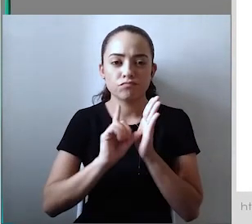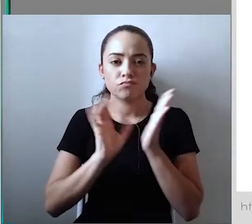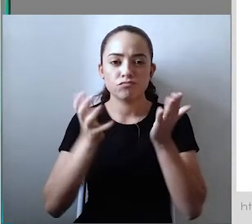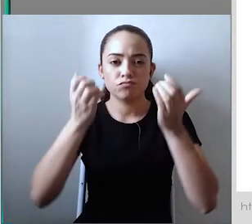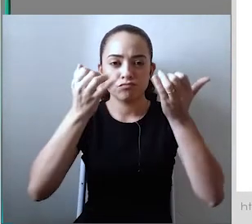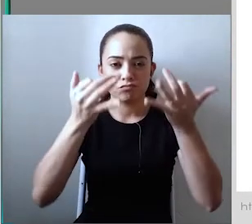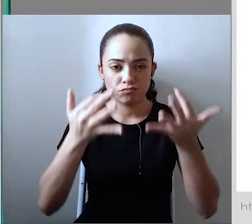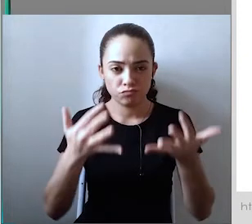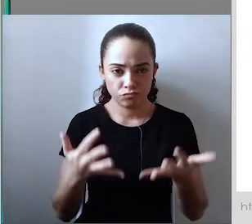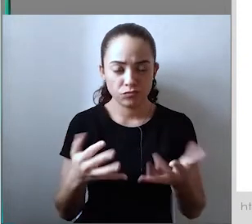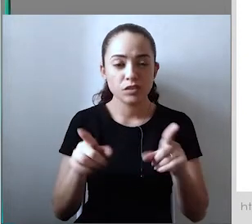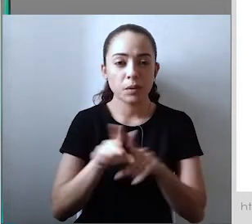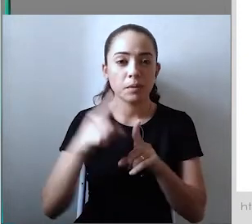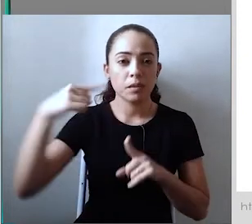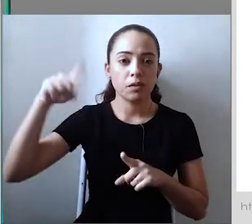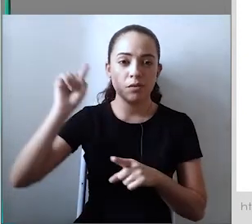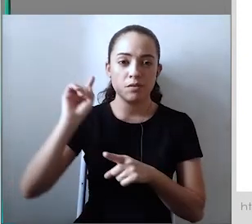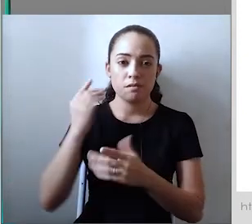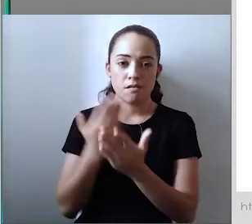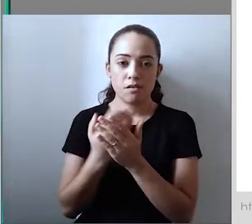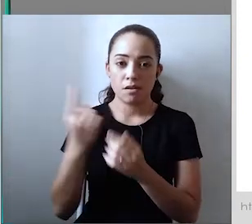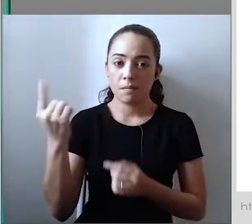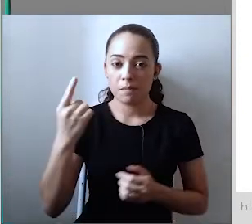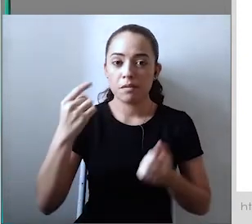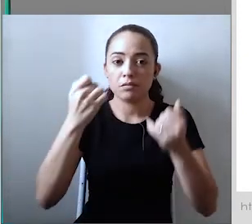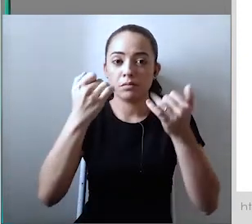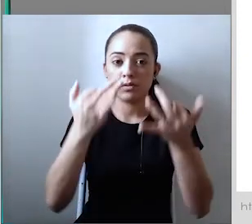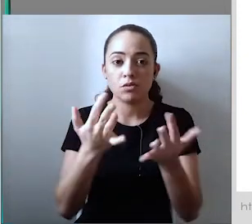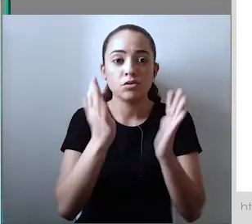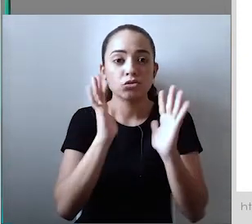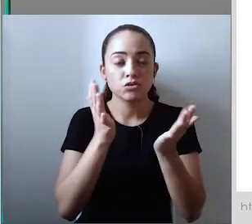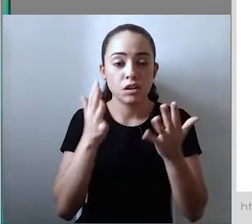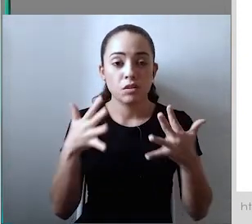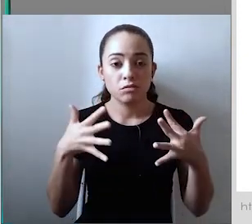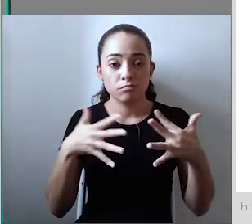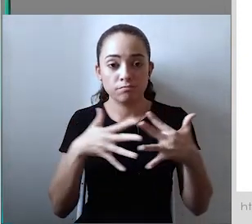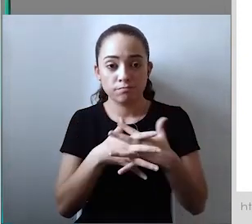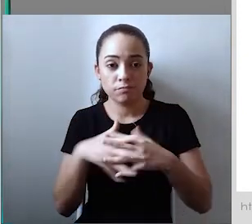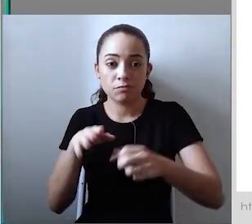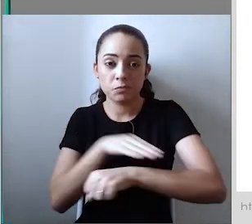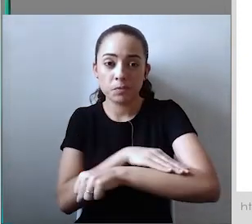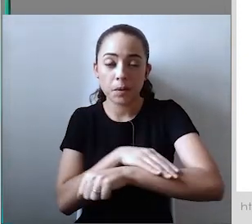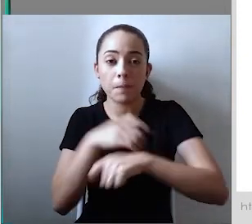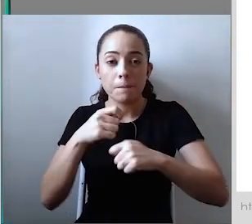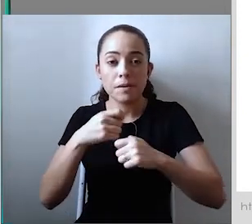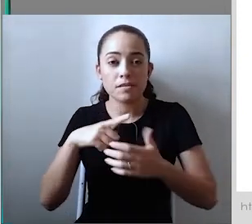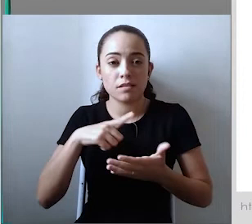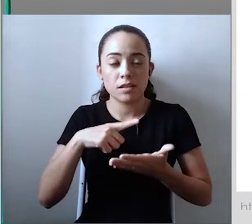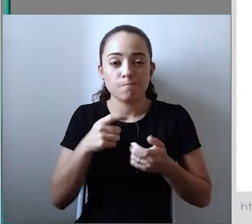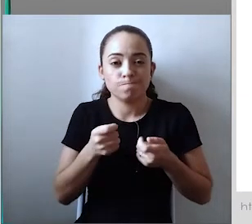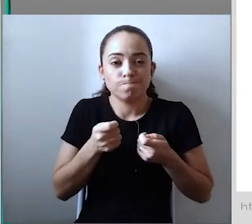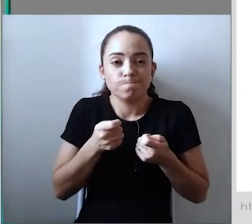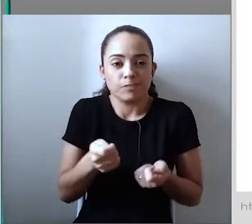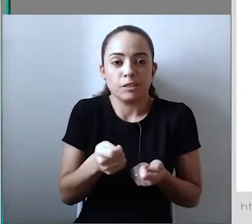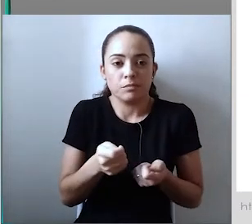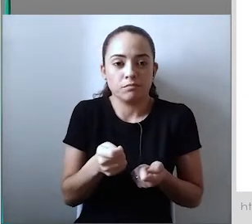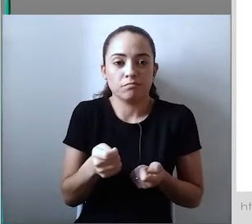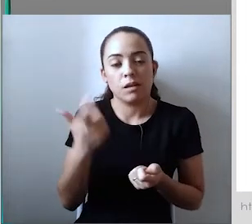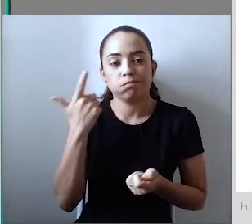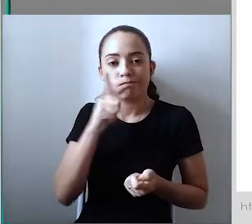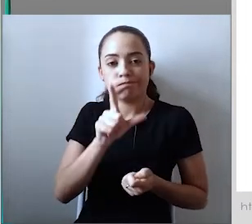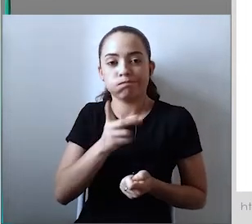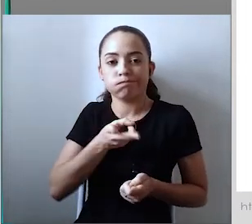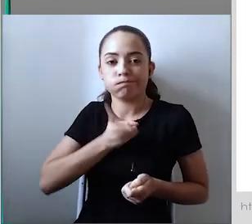Conforme já mencionado anteriormente nesta aula conceitual e na aula anterior, o tecido epitelial deve ser sustentado para manter-se em